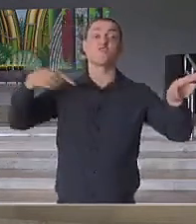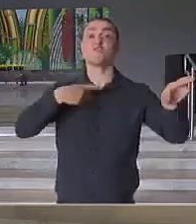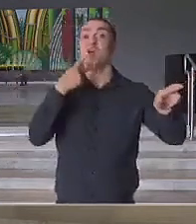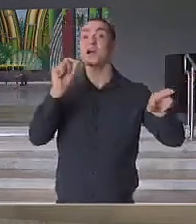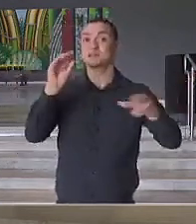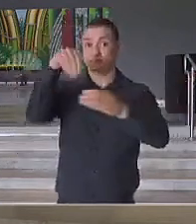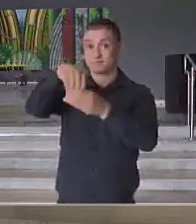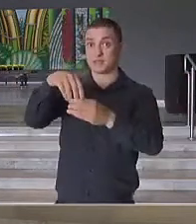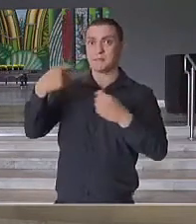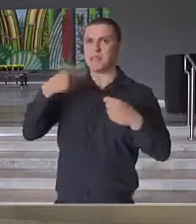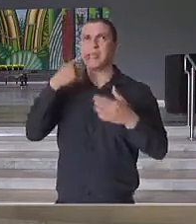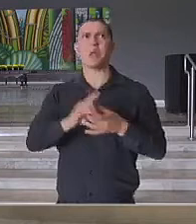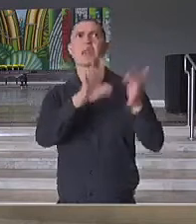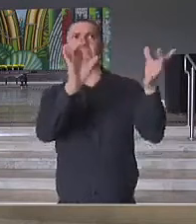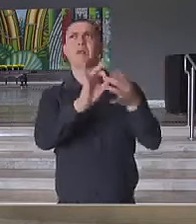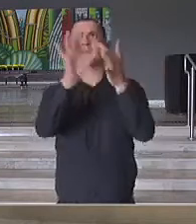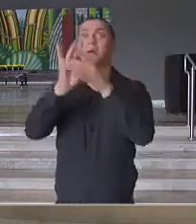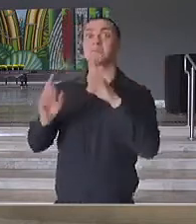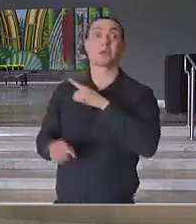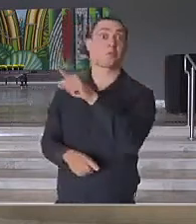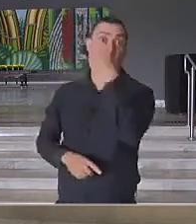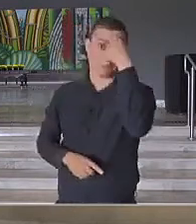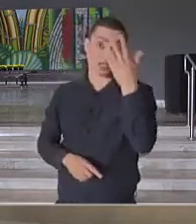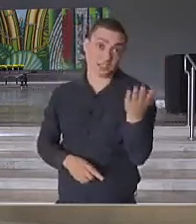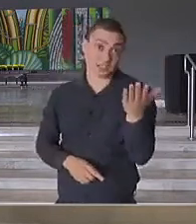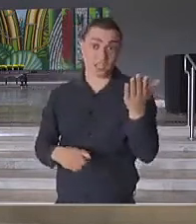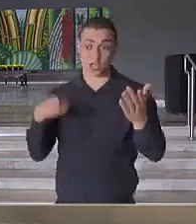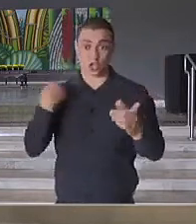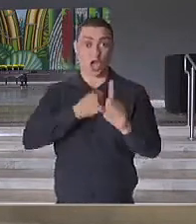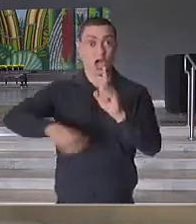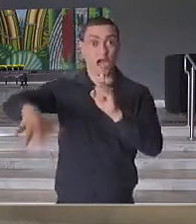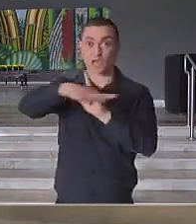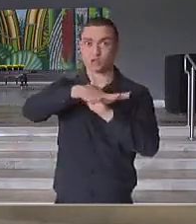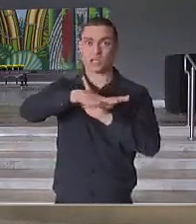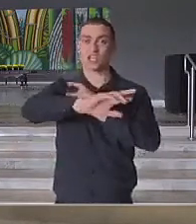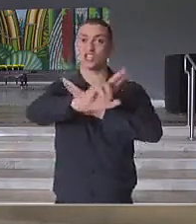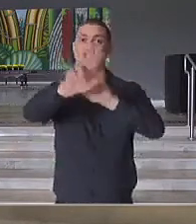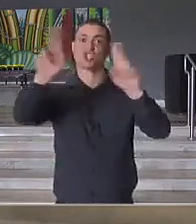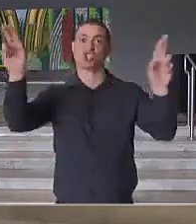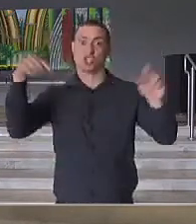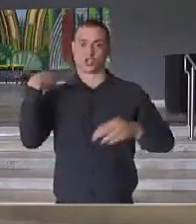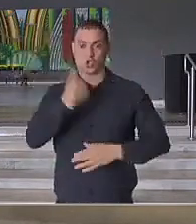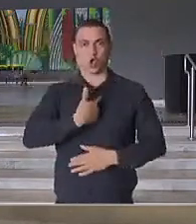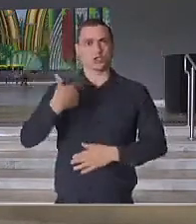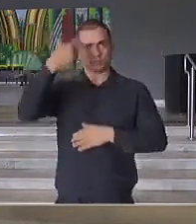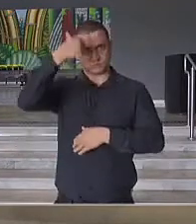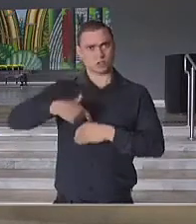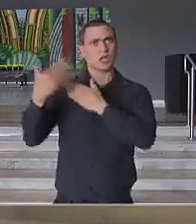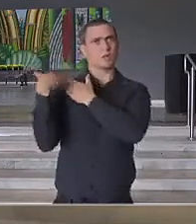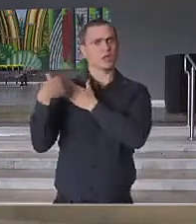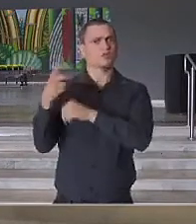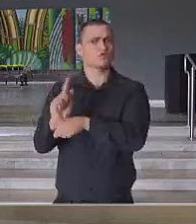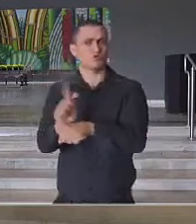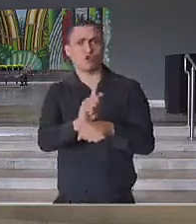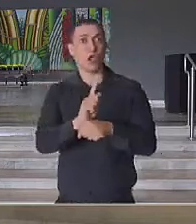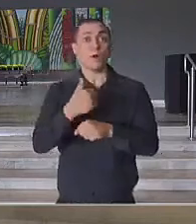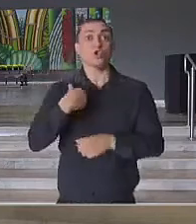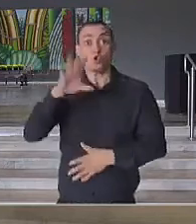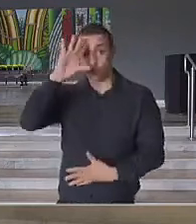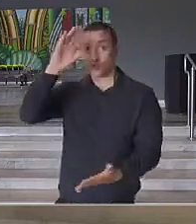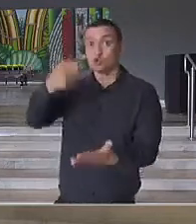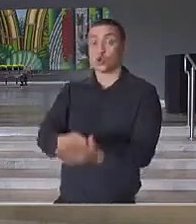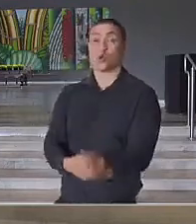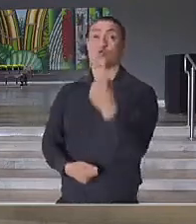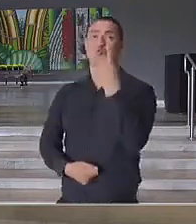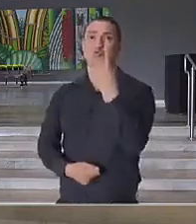nós deveríamos flexibilizar. E nós somos uma sociedade única, e como gestores nós podemos tomar uma decisão. E a